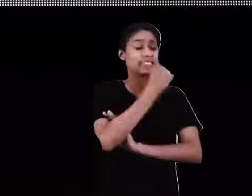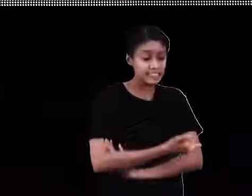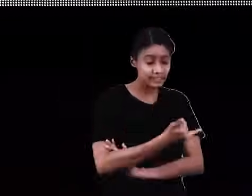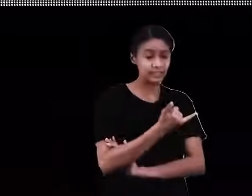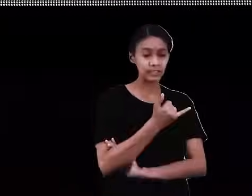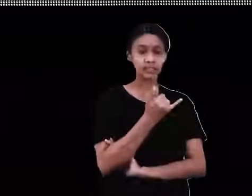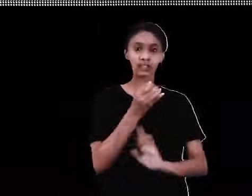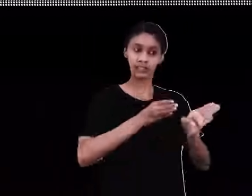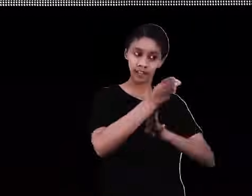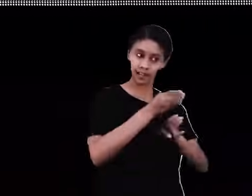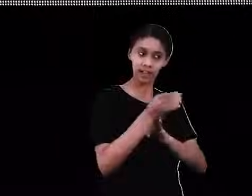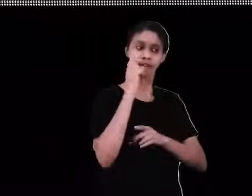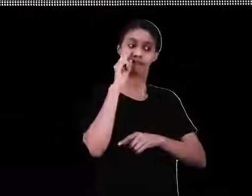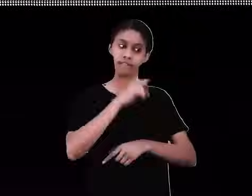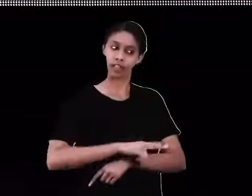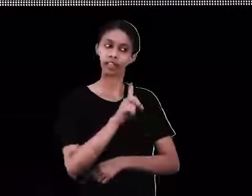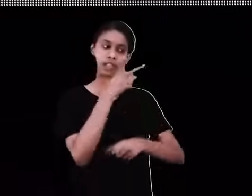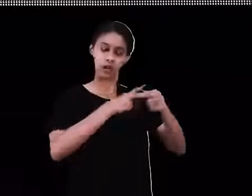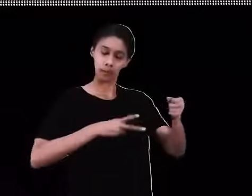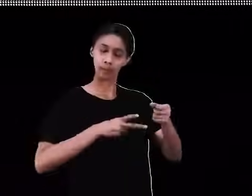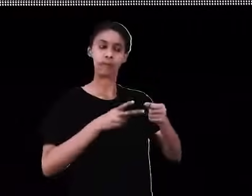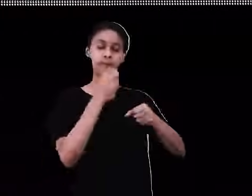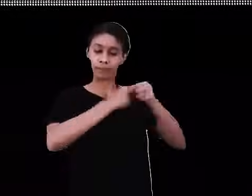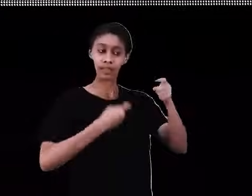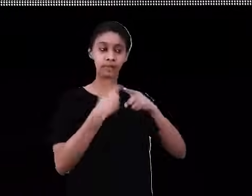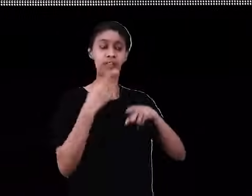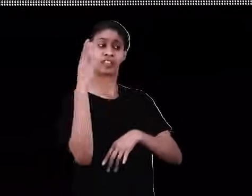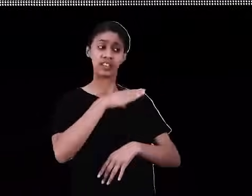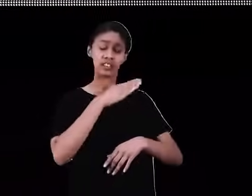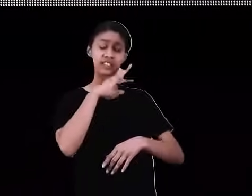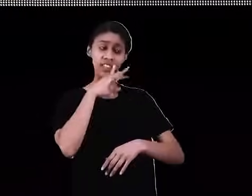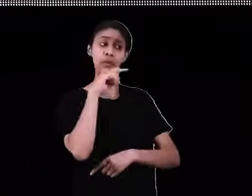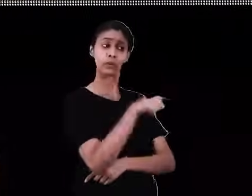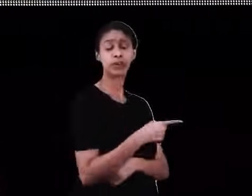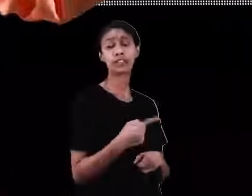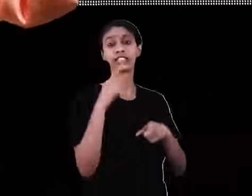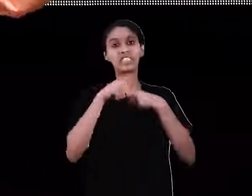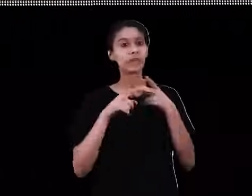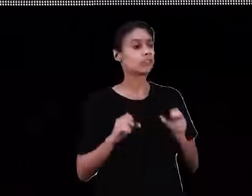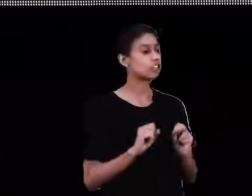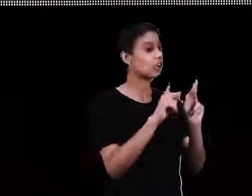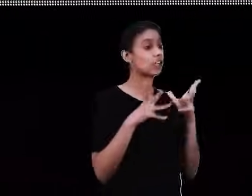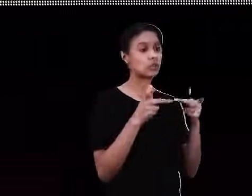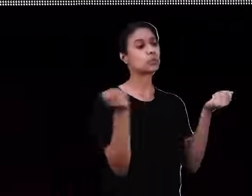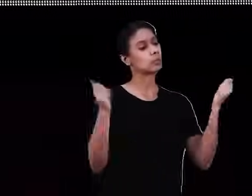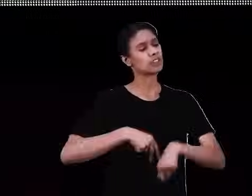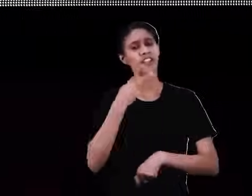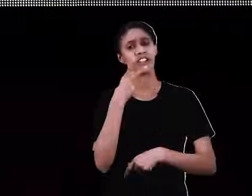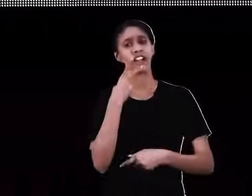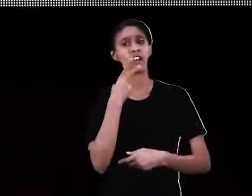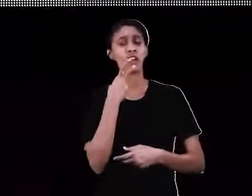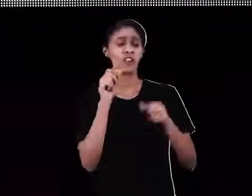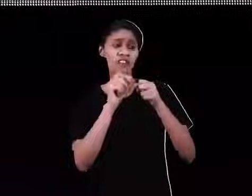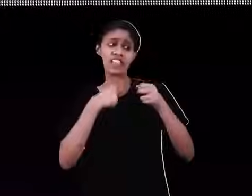alerta, olha, não mata, vai ser ruim pra tu. Depois que ela convence ele, que tá tudo certo, ela poderia ter dito, me dá uma vaga